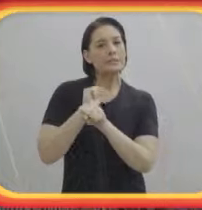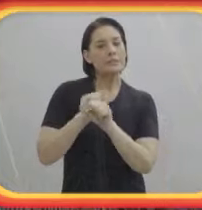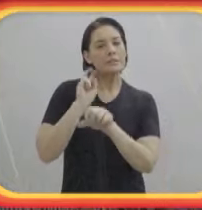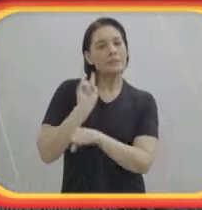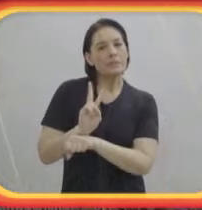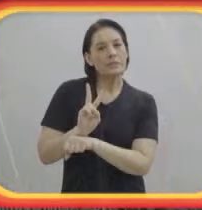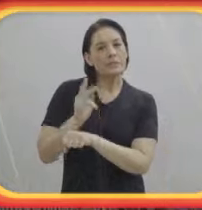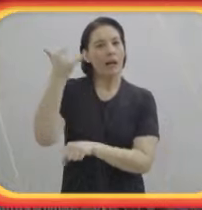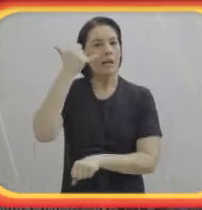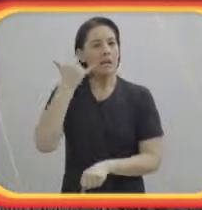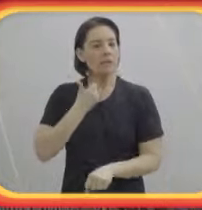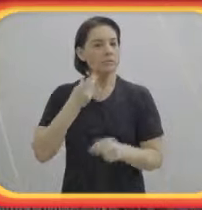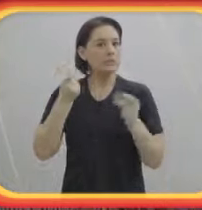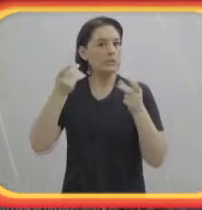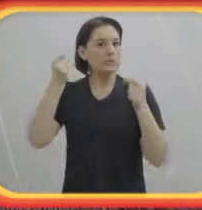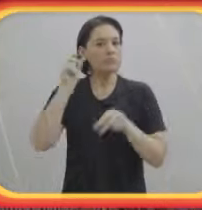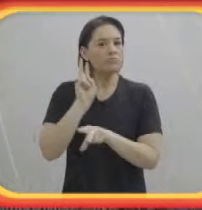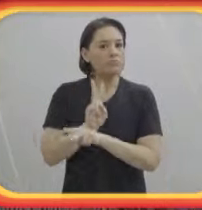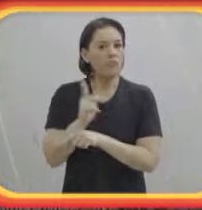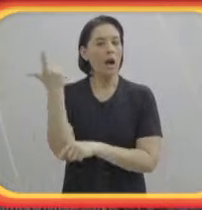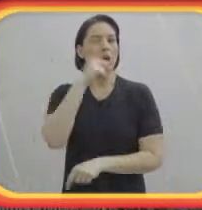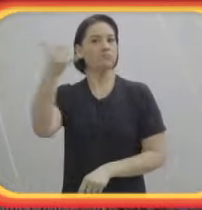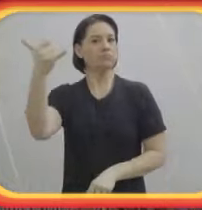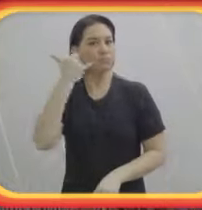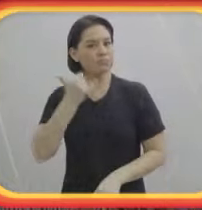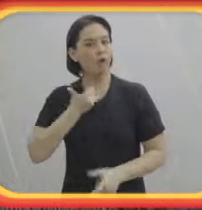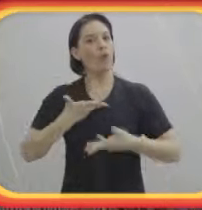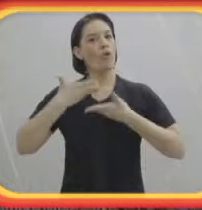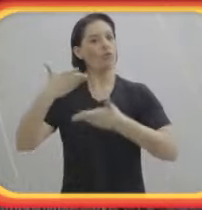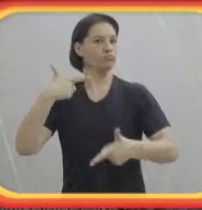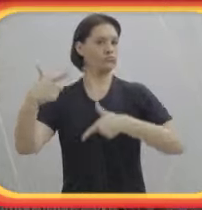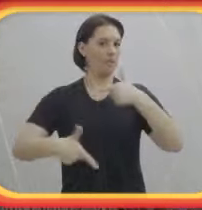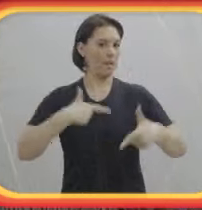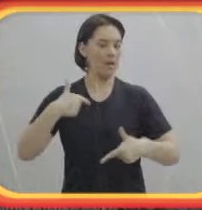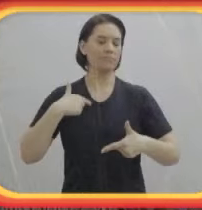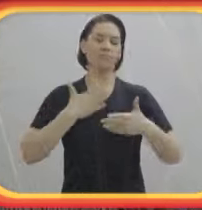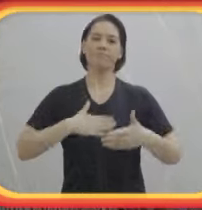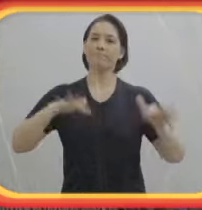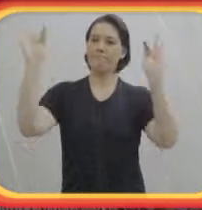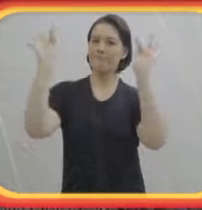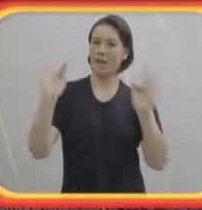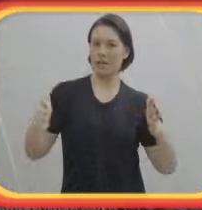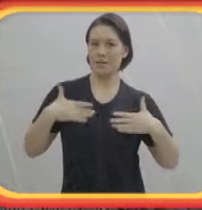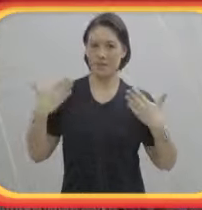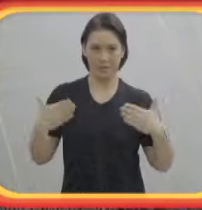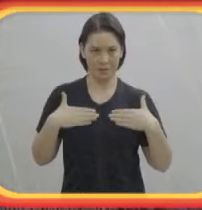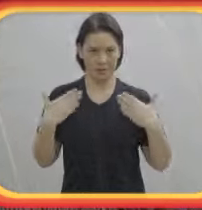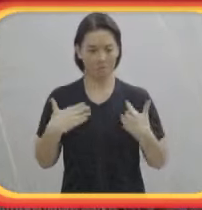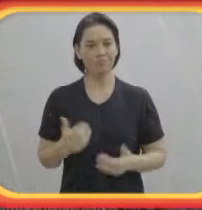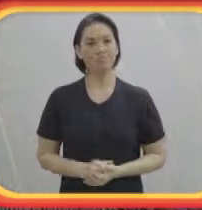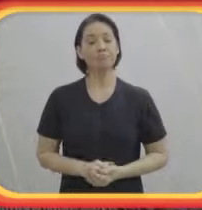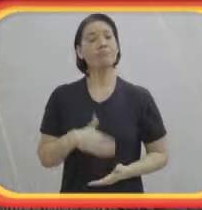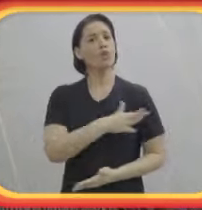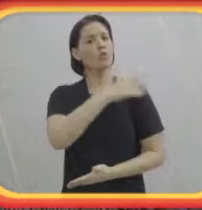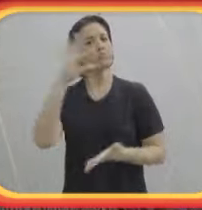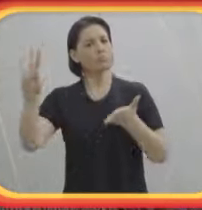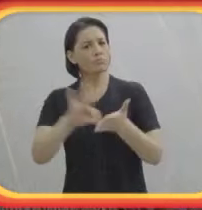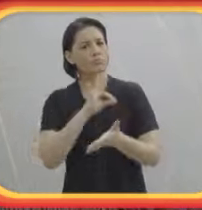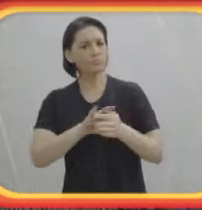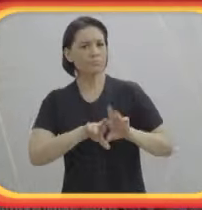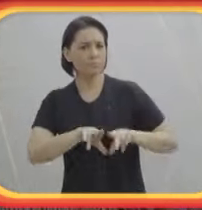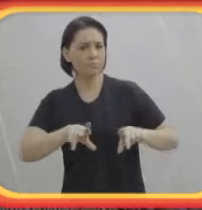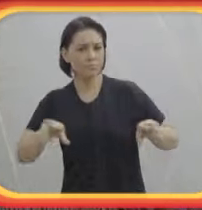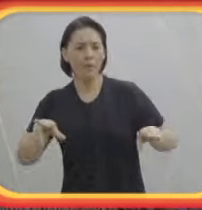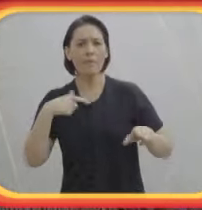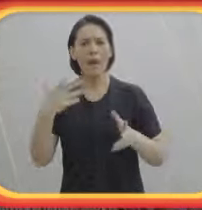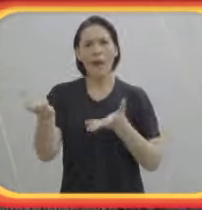um maior tempão a ligação deles, e quando eles ligaram, me convidando a trabalhar, eu fiquei